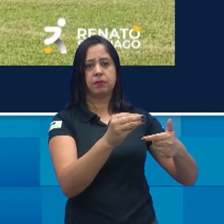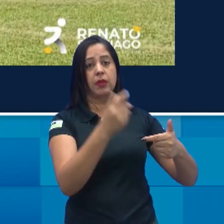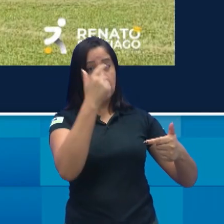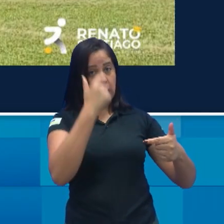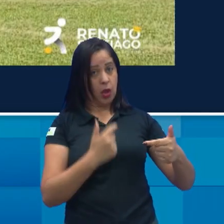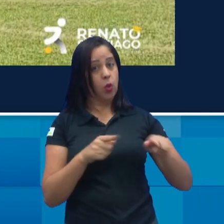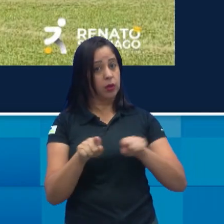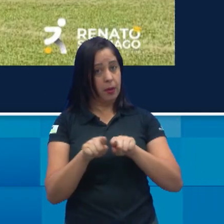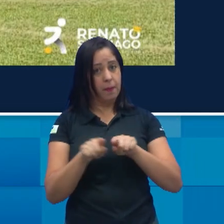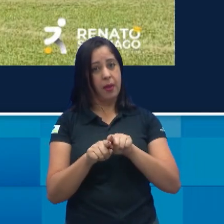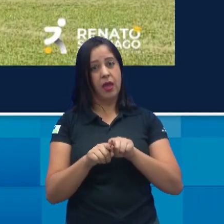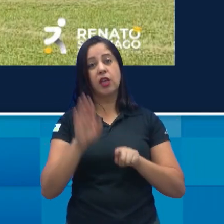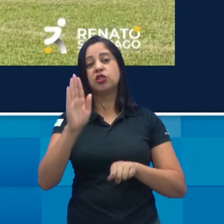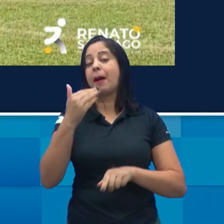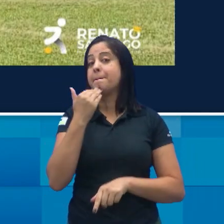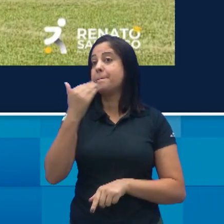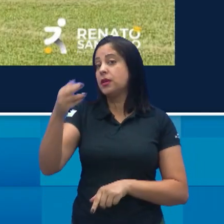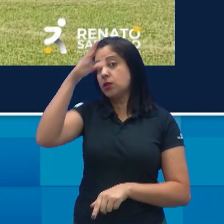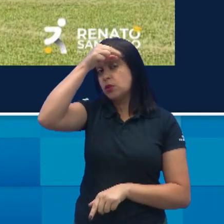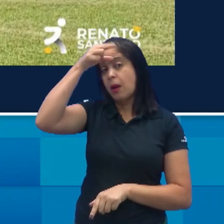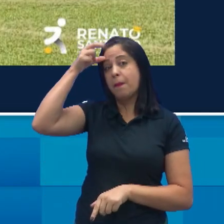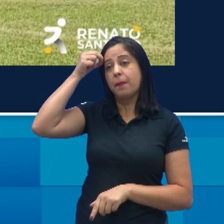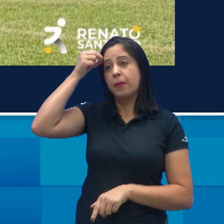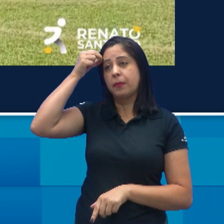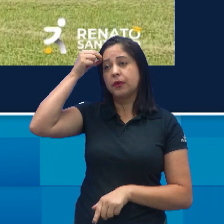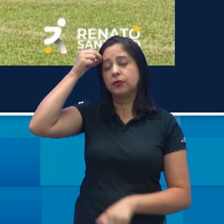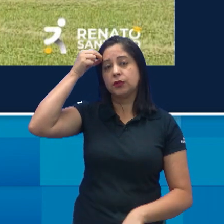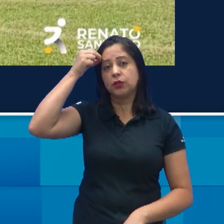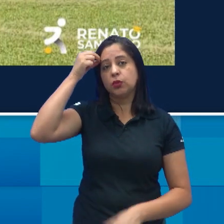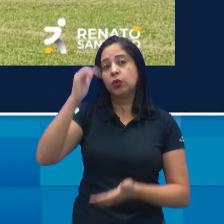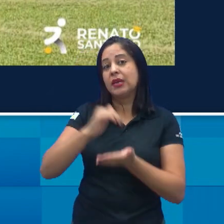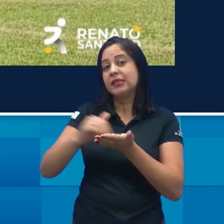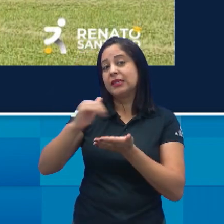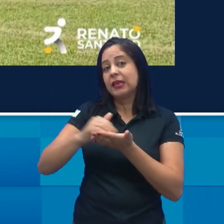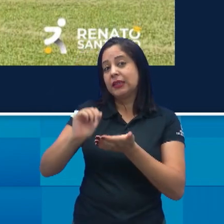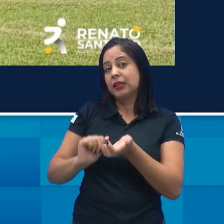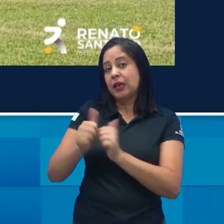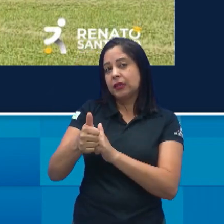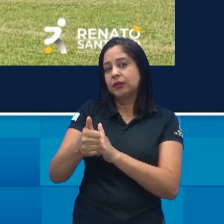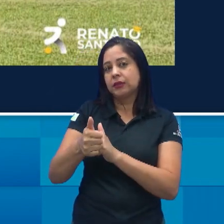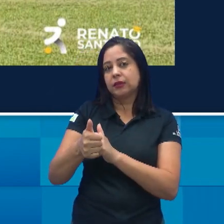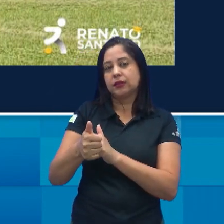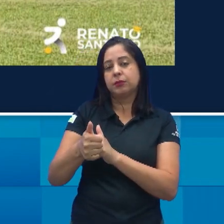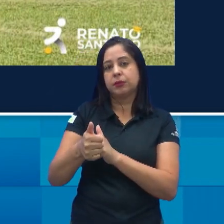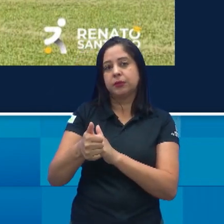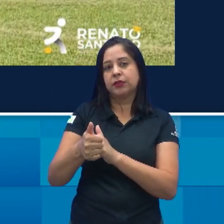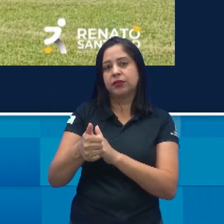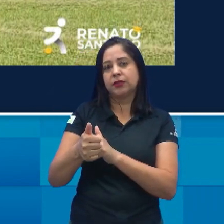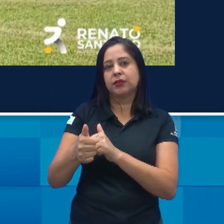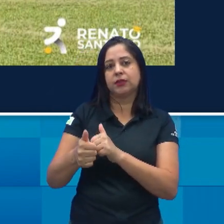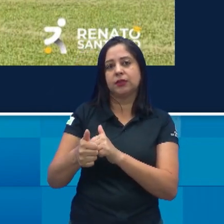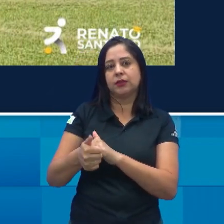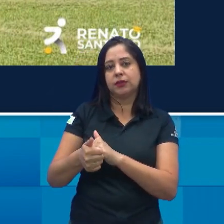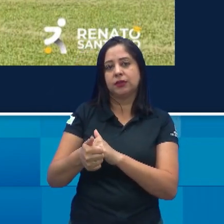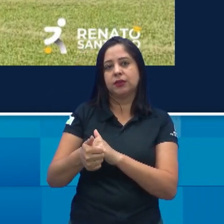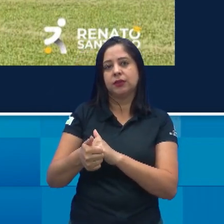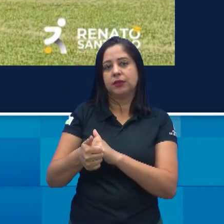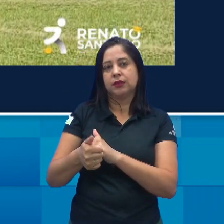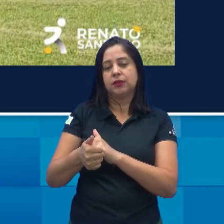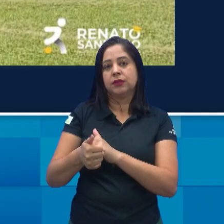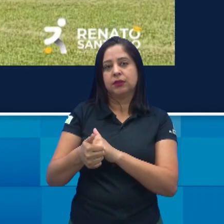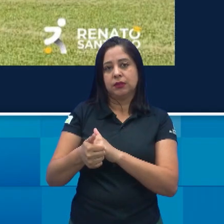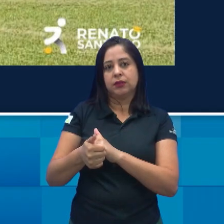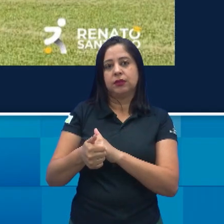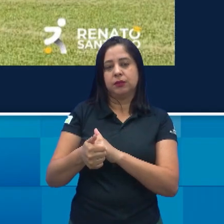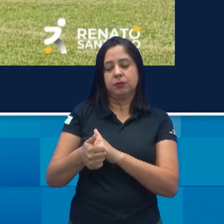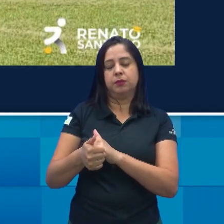solicitando à Prefeitura e à Secretaria de Esportes, onde acontecem as sessões do Tribunal de